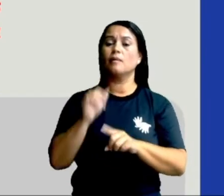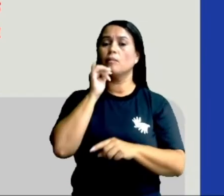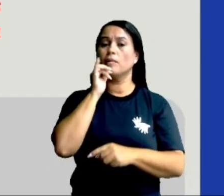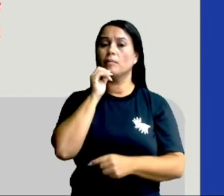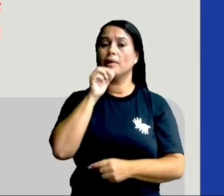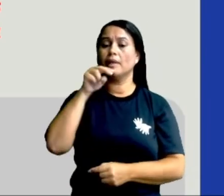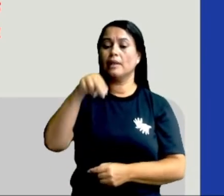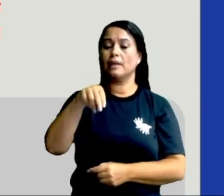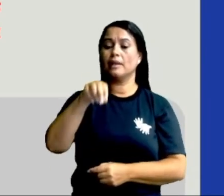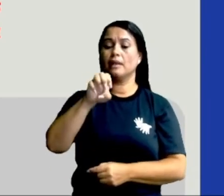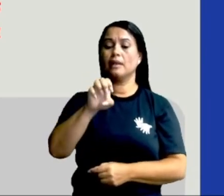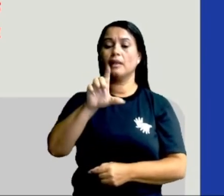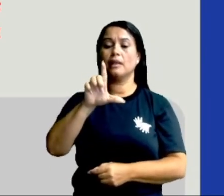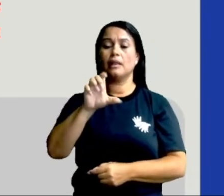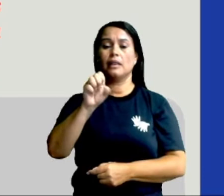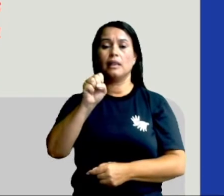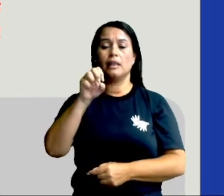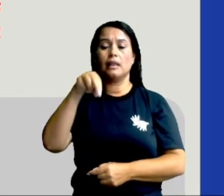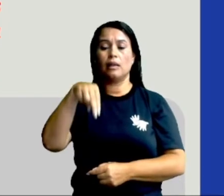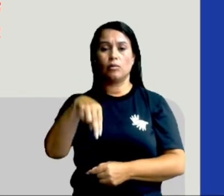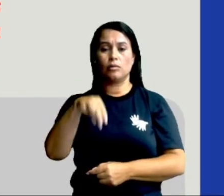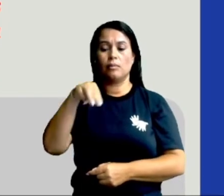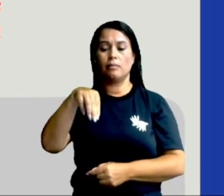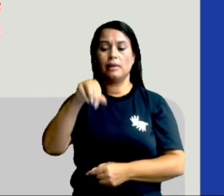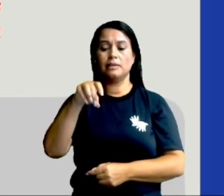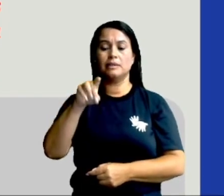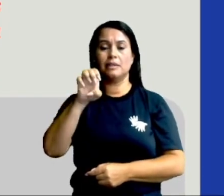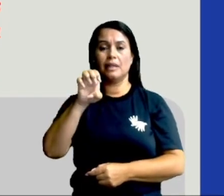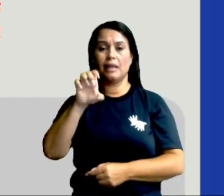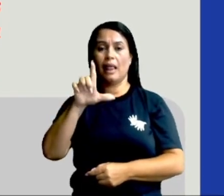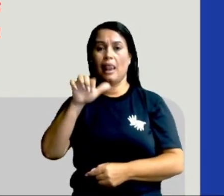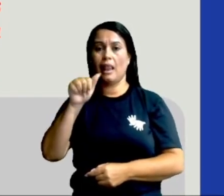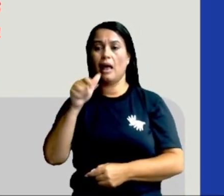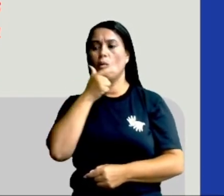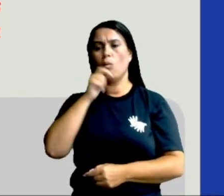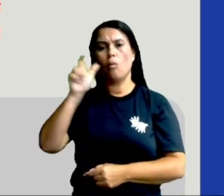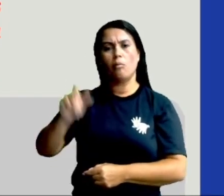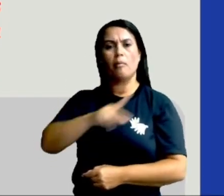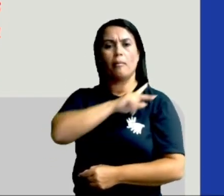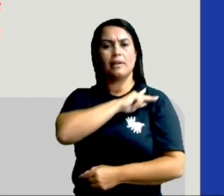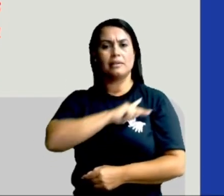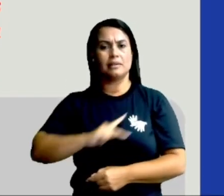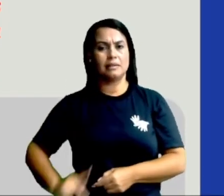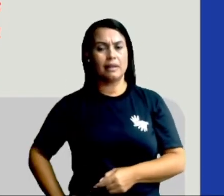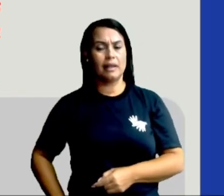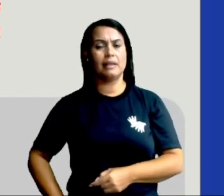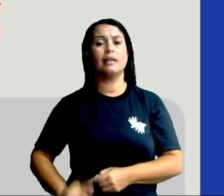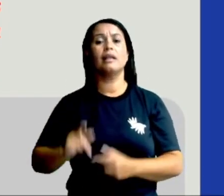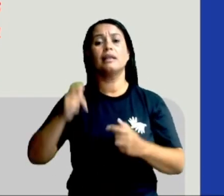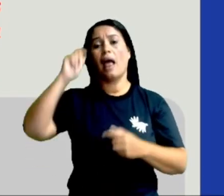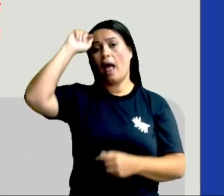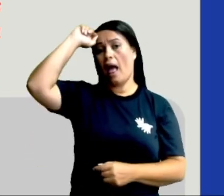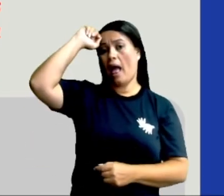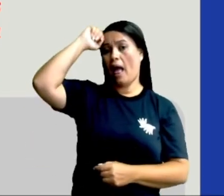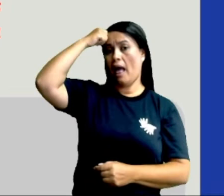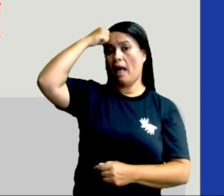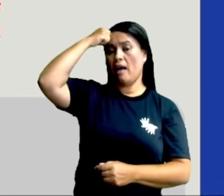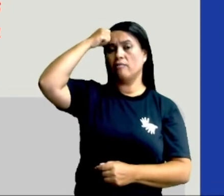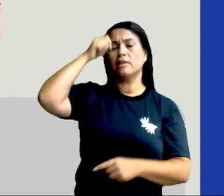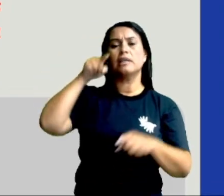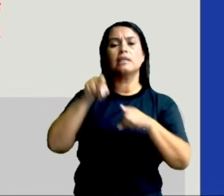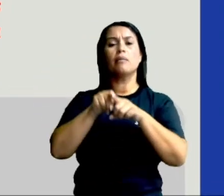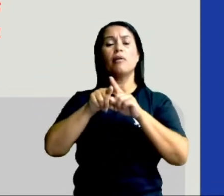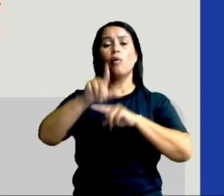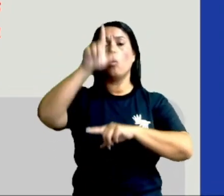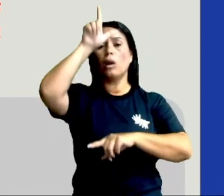aí Nelson Mandela. Ele foi presidente da África do Sul, foi o líder do movimento contra o